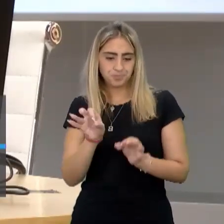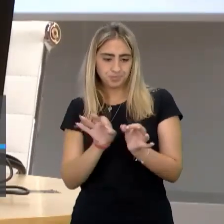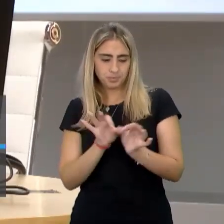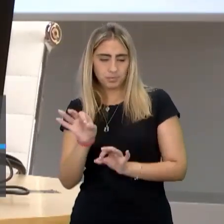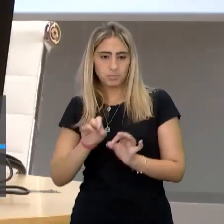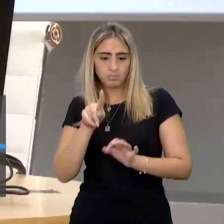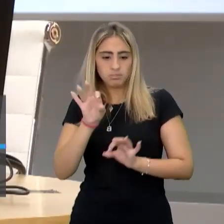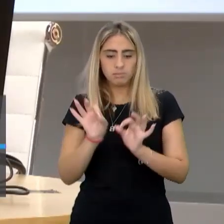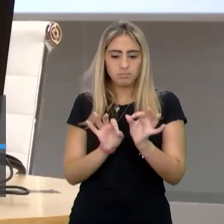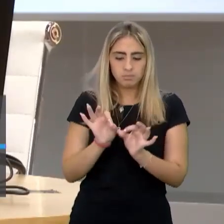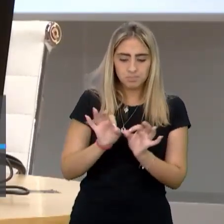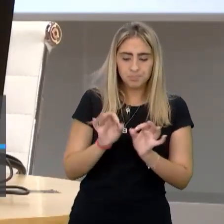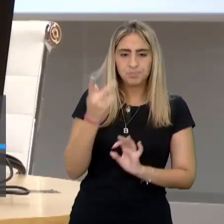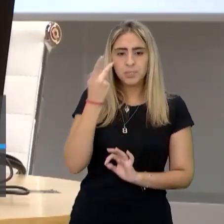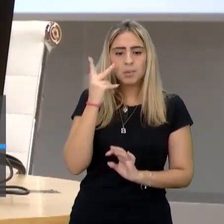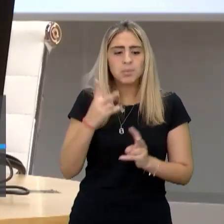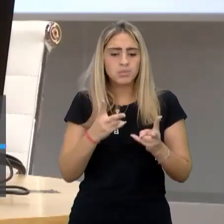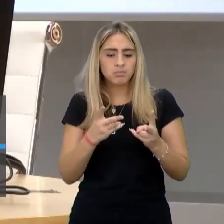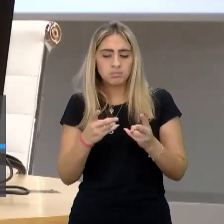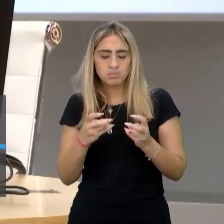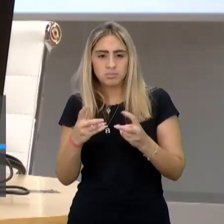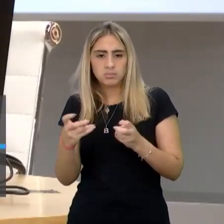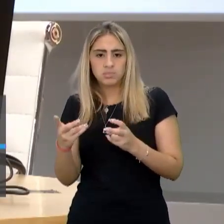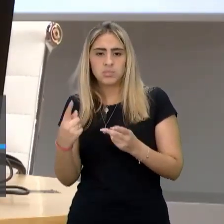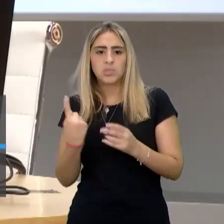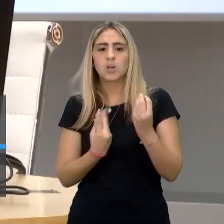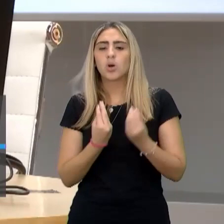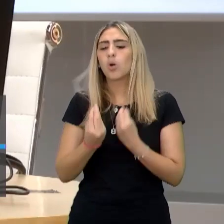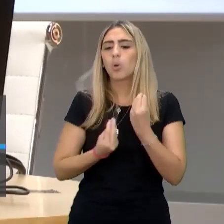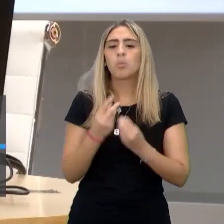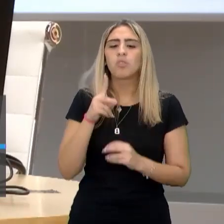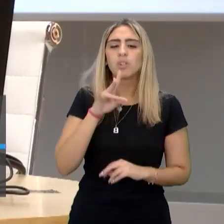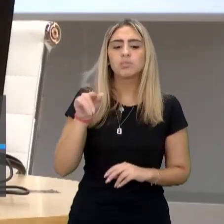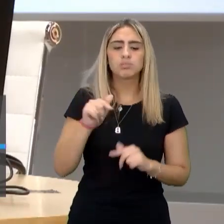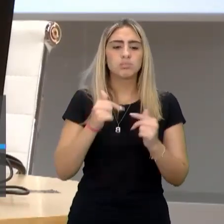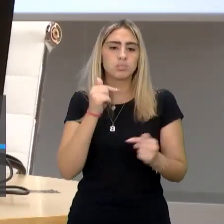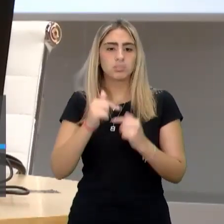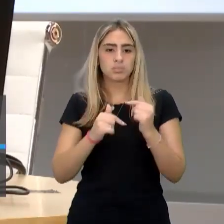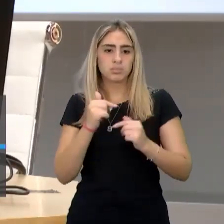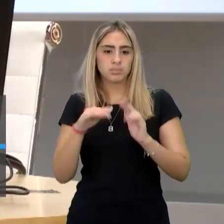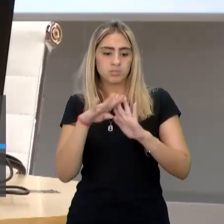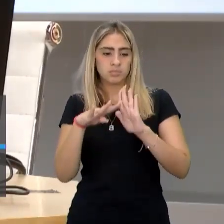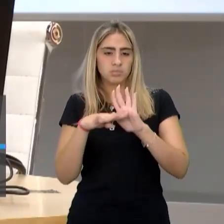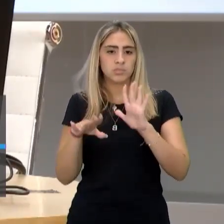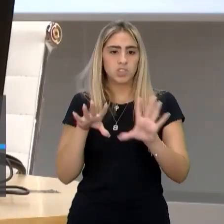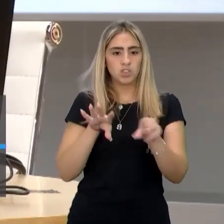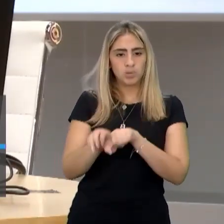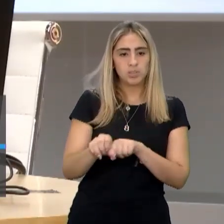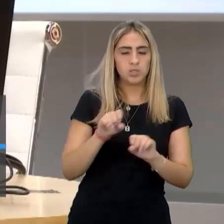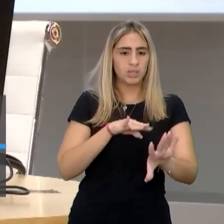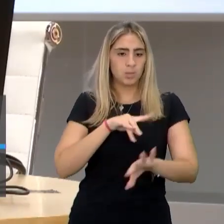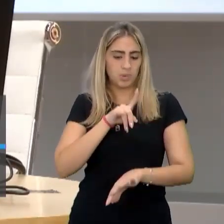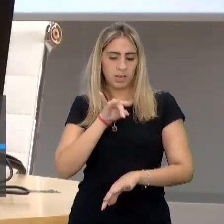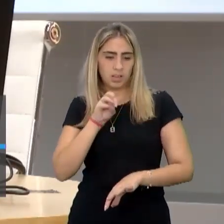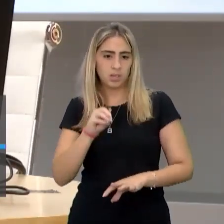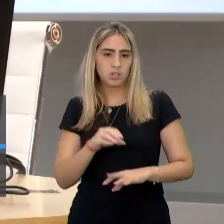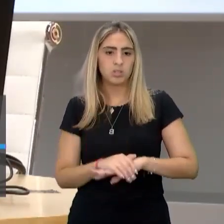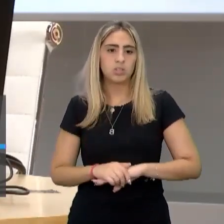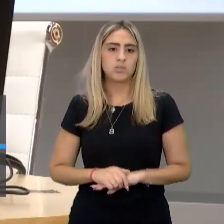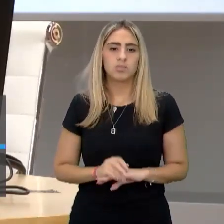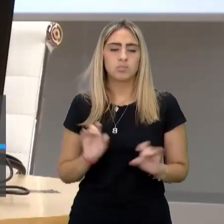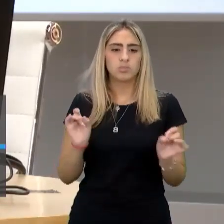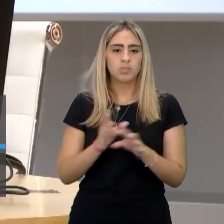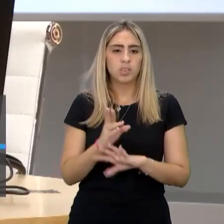vão se alinhar para definir como que vai ser trabalhado aí os itinerários formativos no ensino médio, ou como que vai ser feita